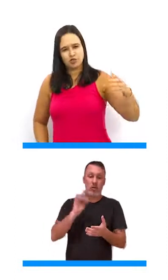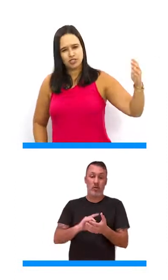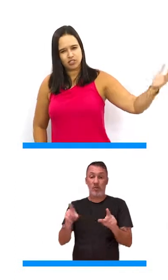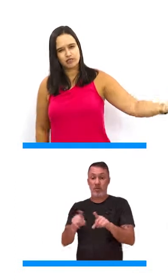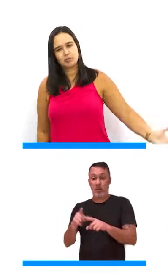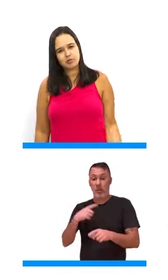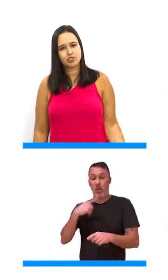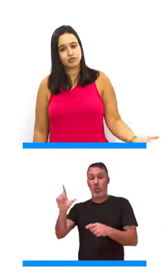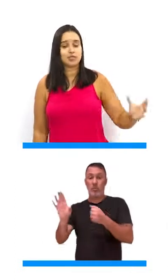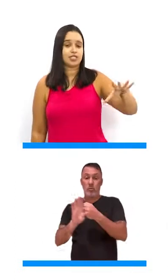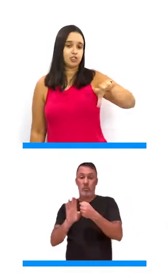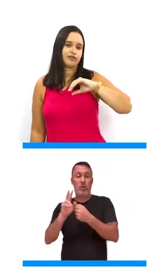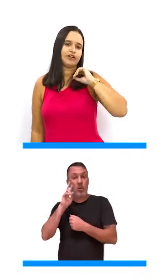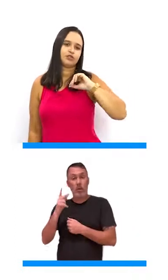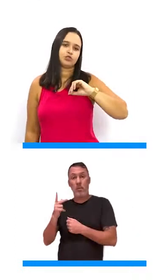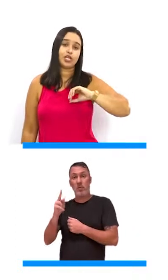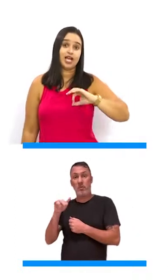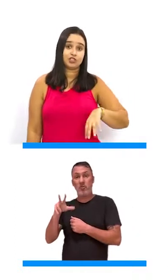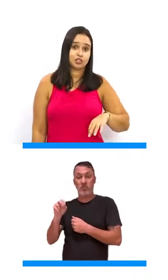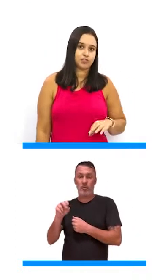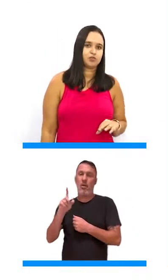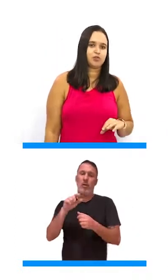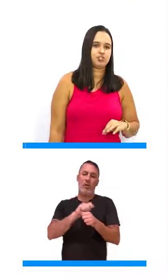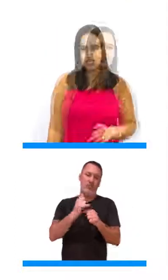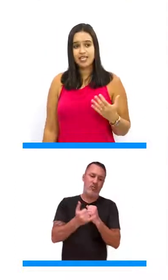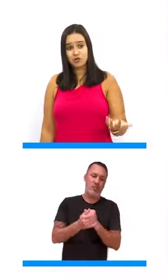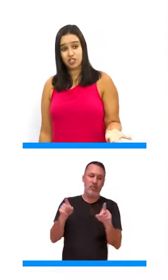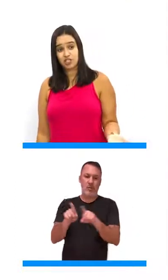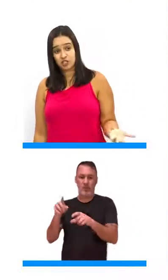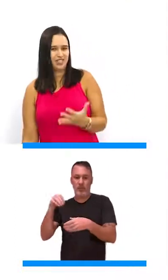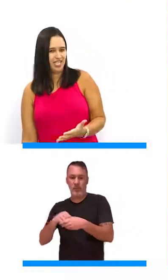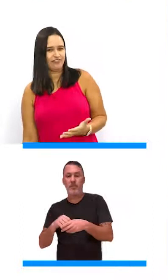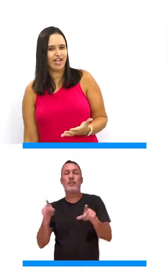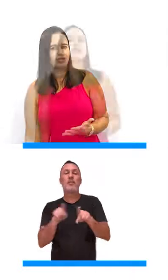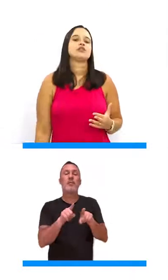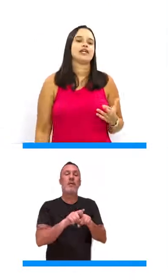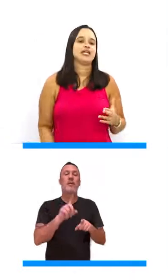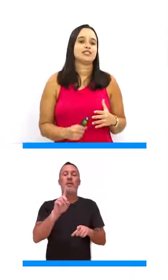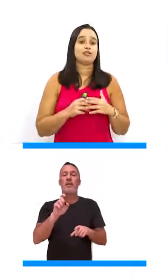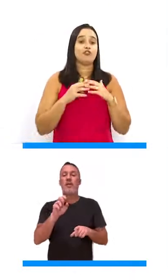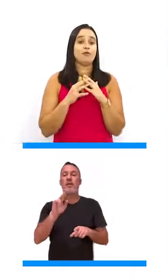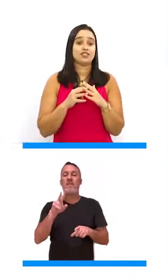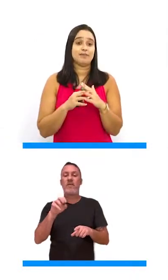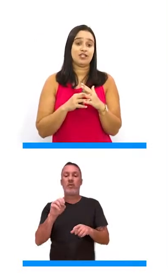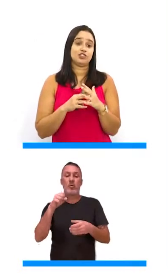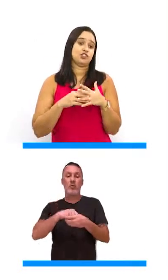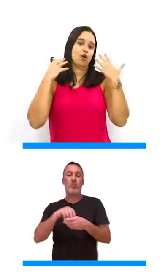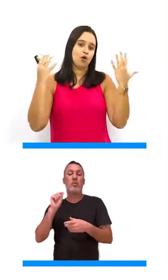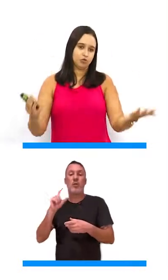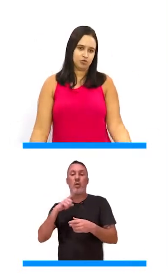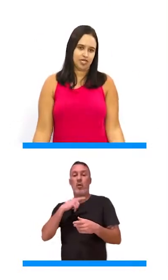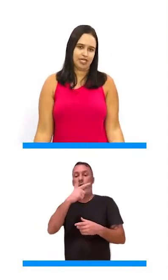também substantivos primitivos, mas aqui a gente está falando de adjetivos primitivos. E os adjetivos derivados são aqueles que são formados a partir